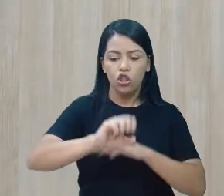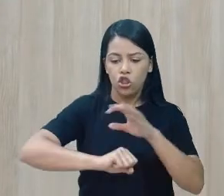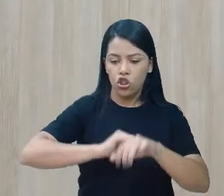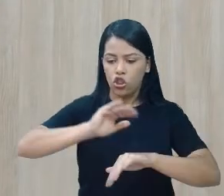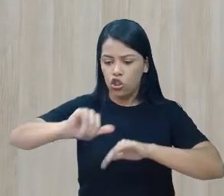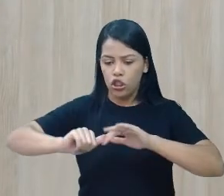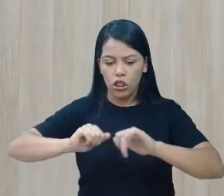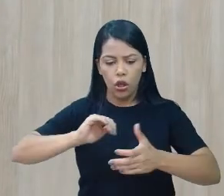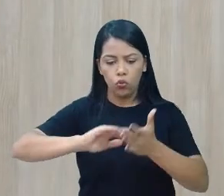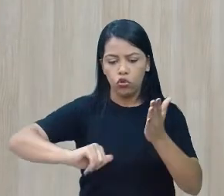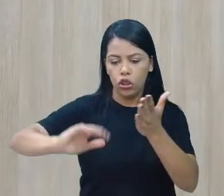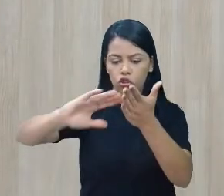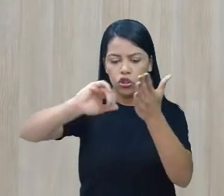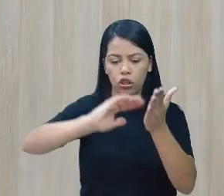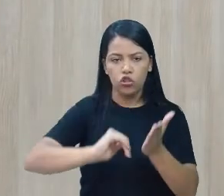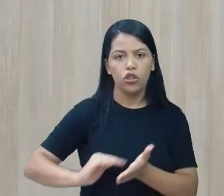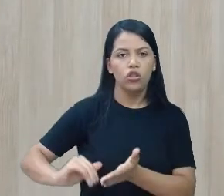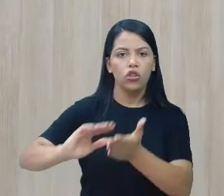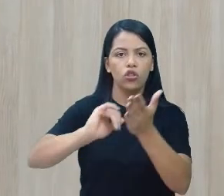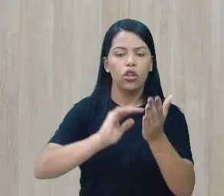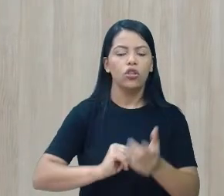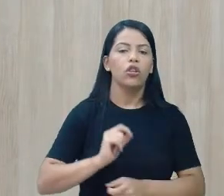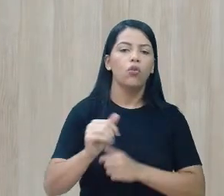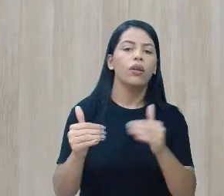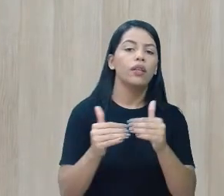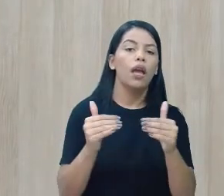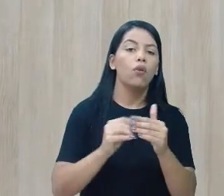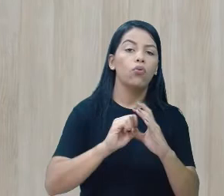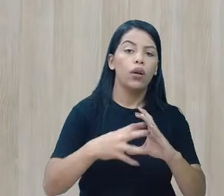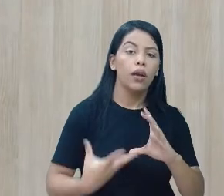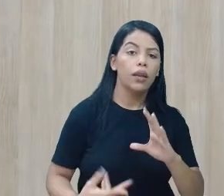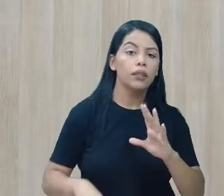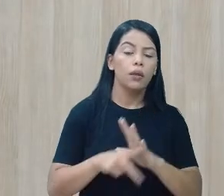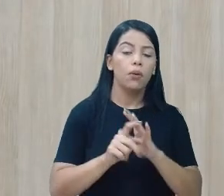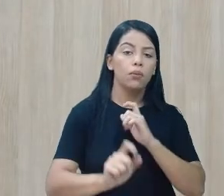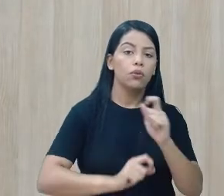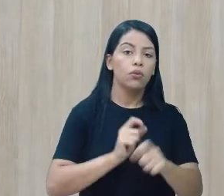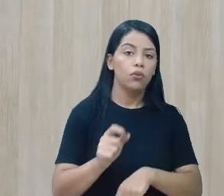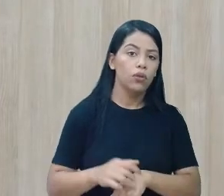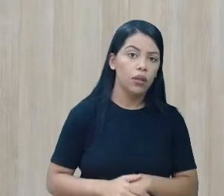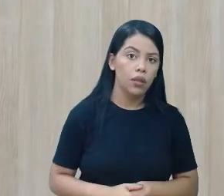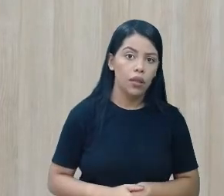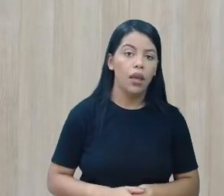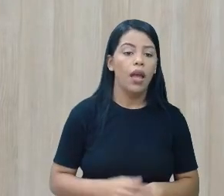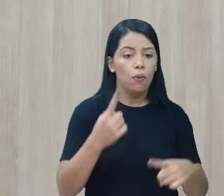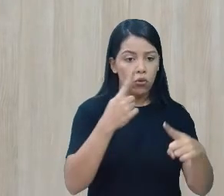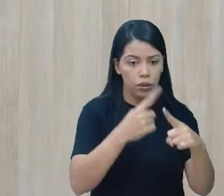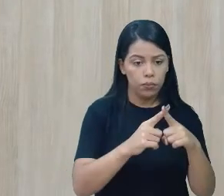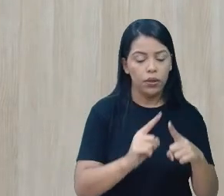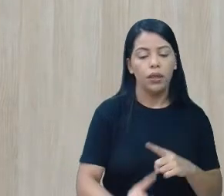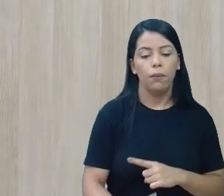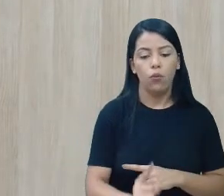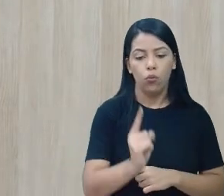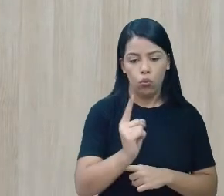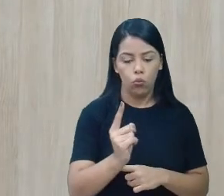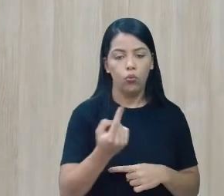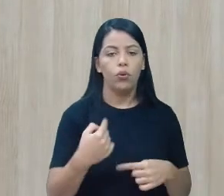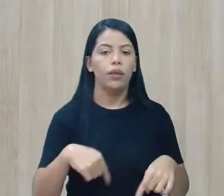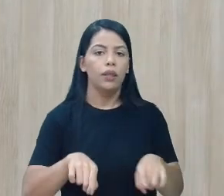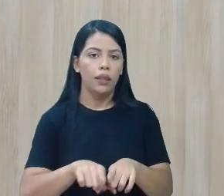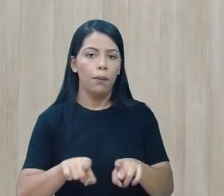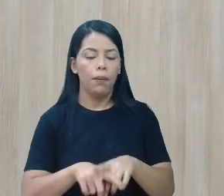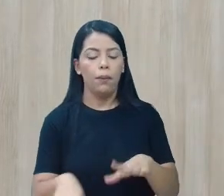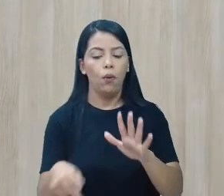Está retirando os valores de acordo com a característica de, além de ser múltiplo do número 1 e ser múltiplo